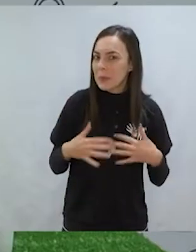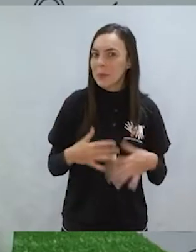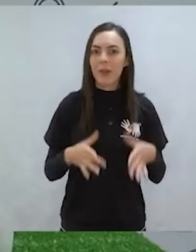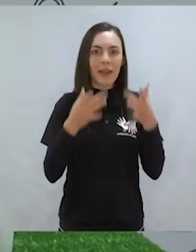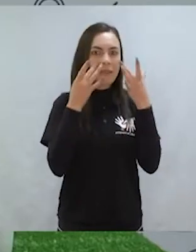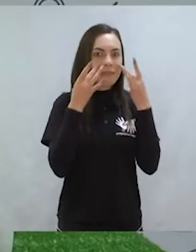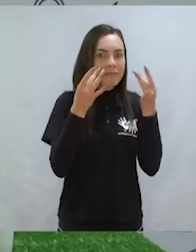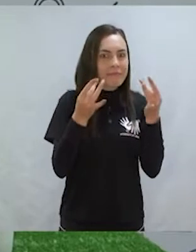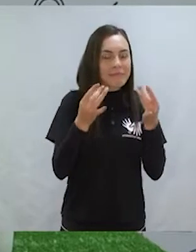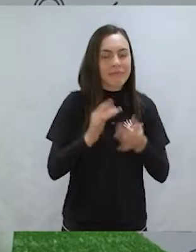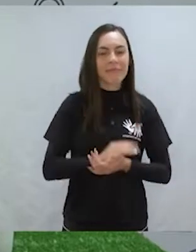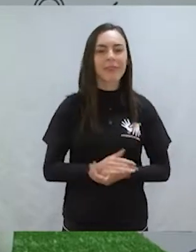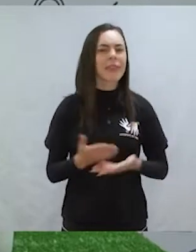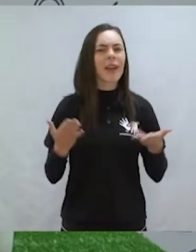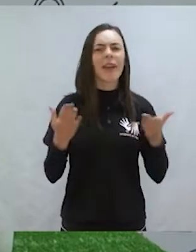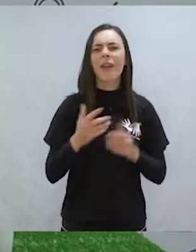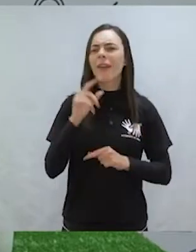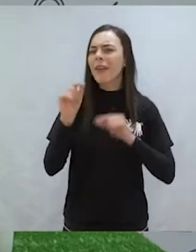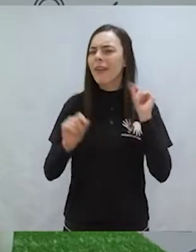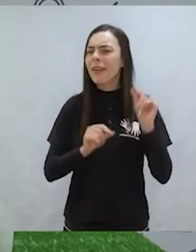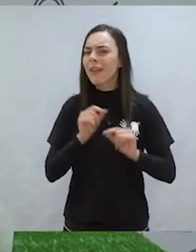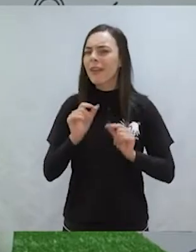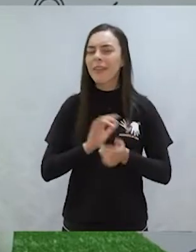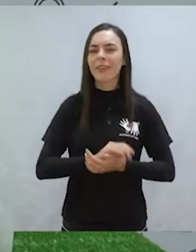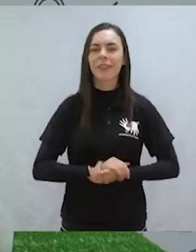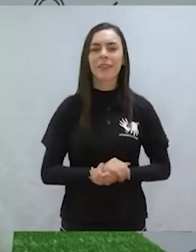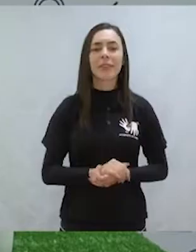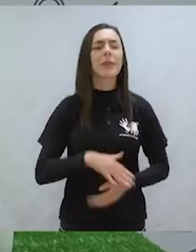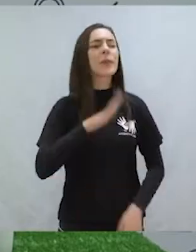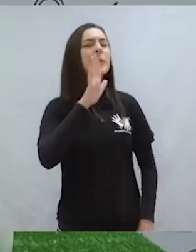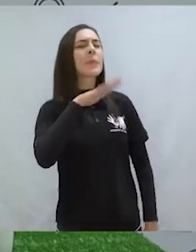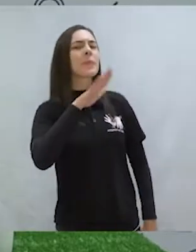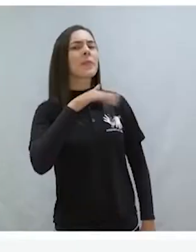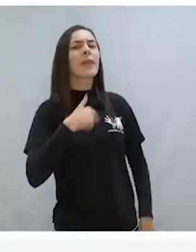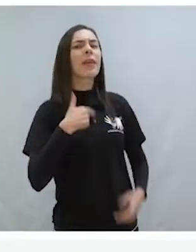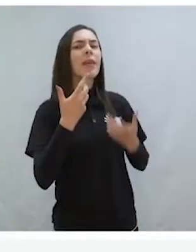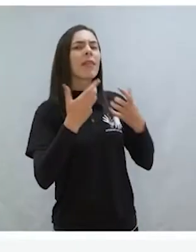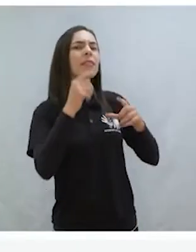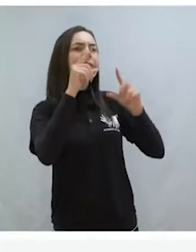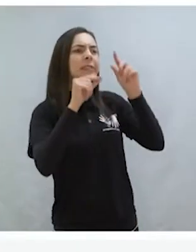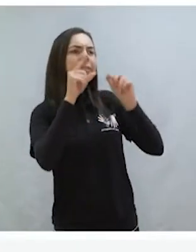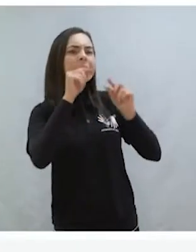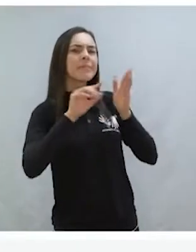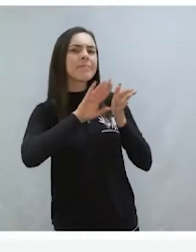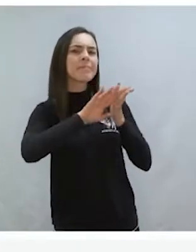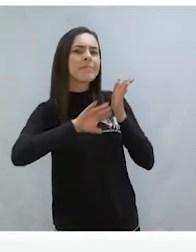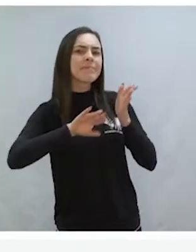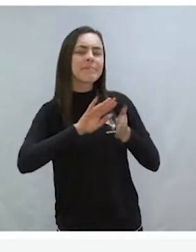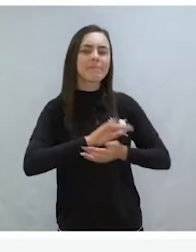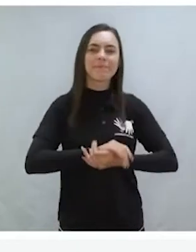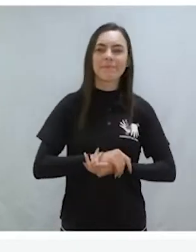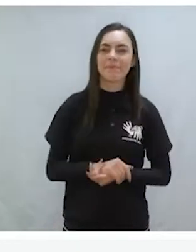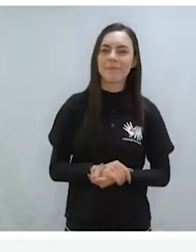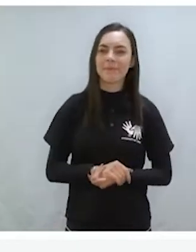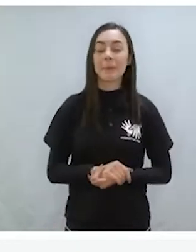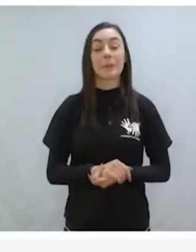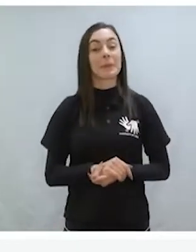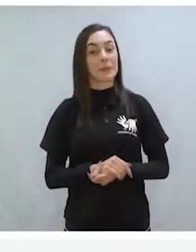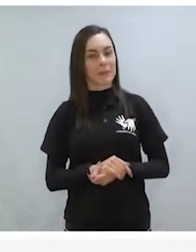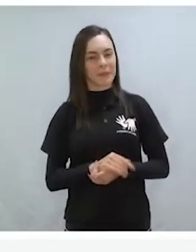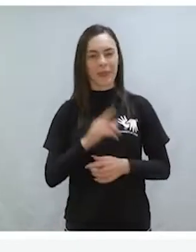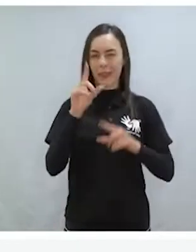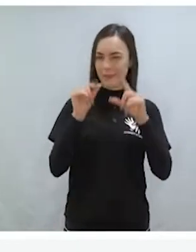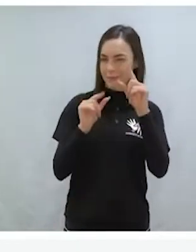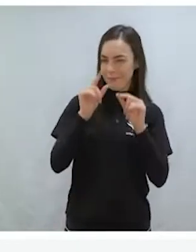vão ficando atento aí. Quem vem agora? Professora Jaque, eu quero a estrela. Estrela. Ai,